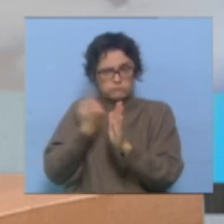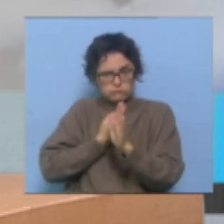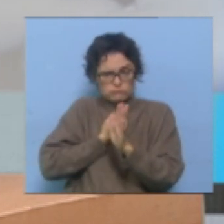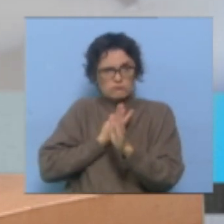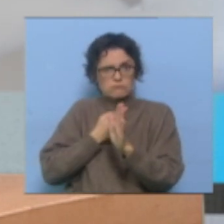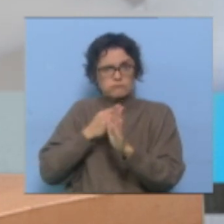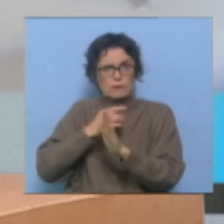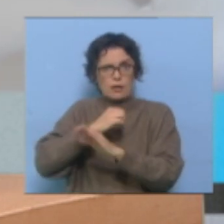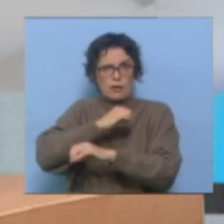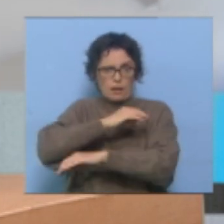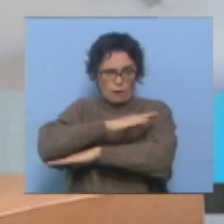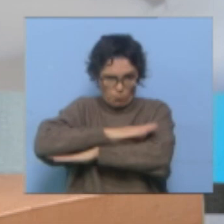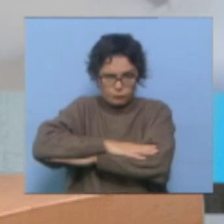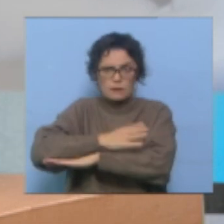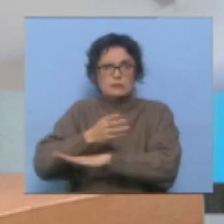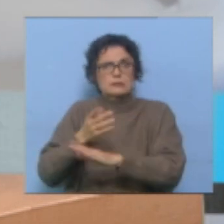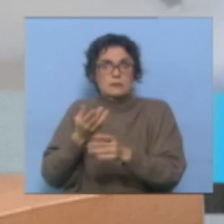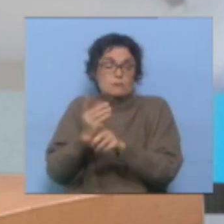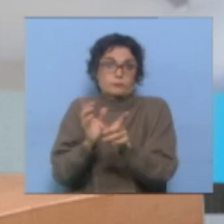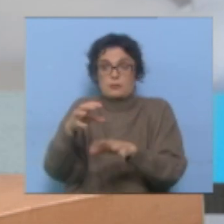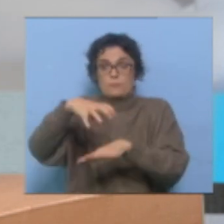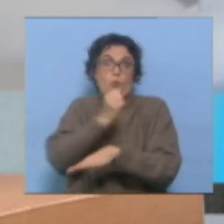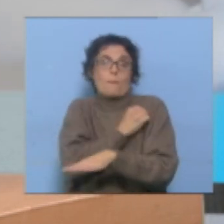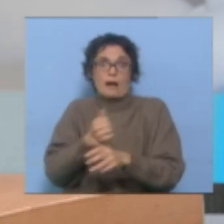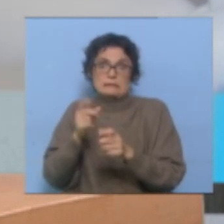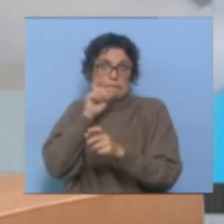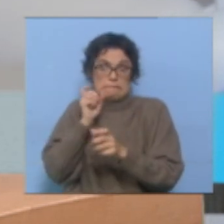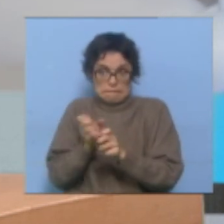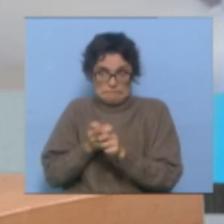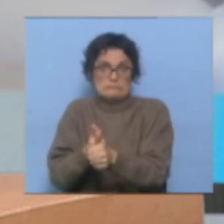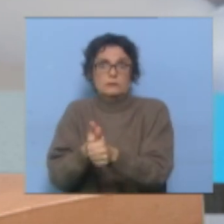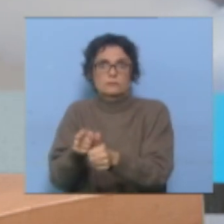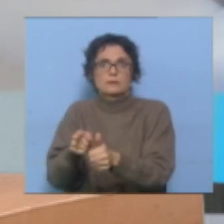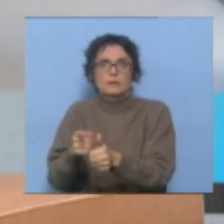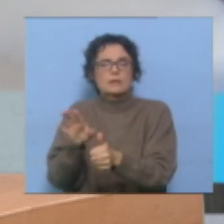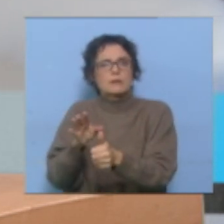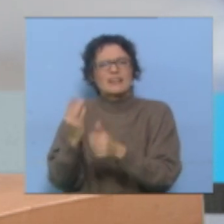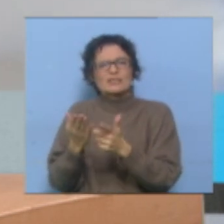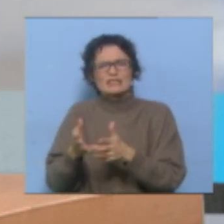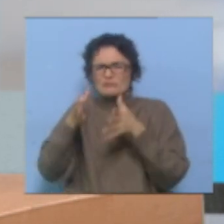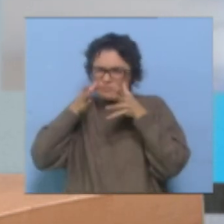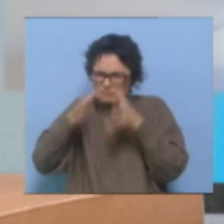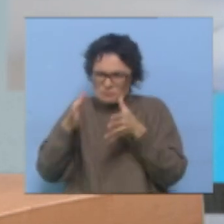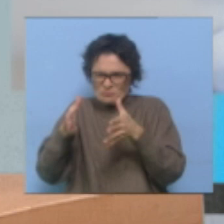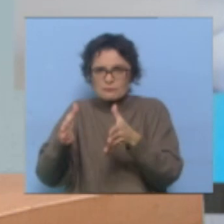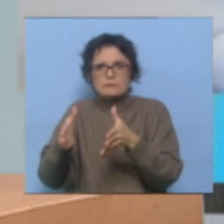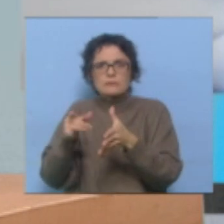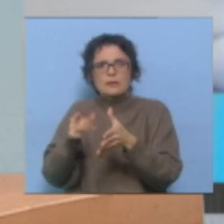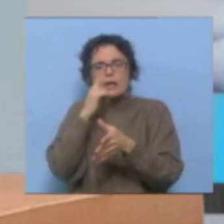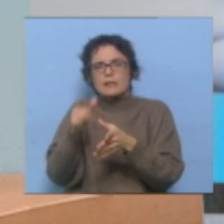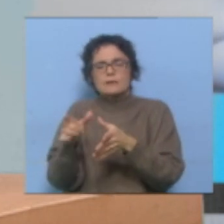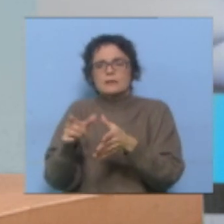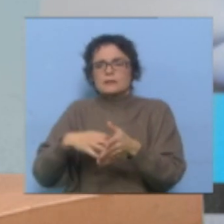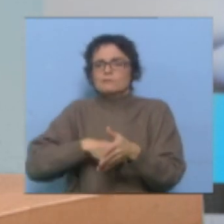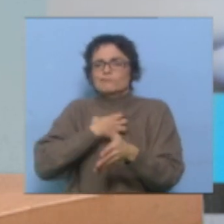diariamente, como é normal, é uma casa de segurança, não é? Mas isso às vezes é tão rigoroso, não é? Que as pessoas quase se despersonalizam,